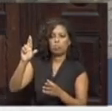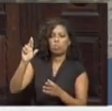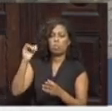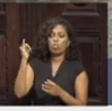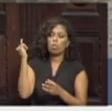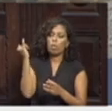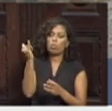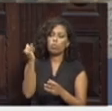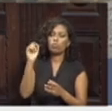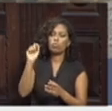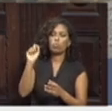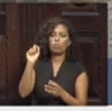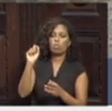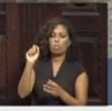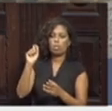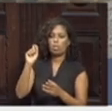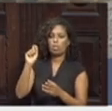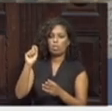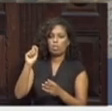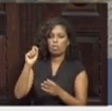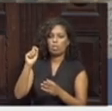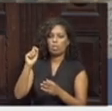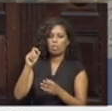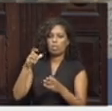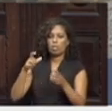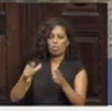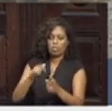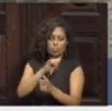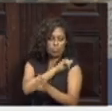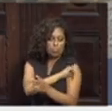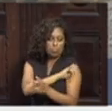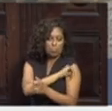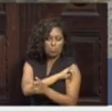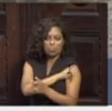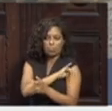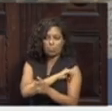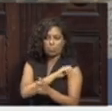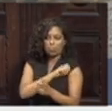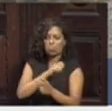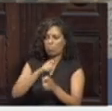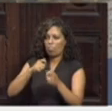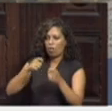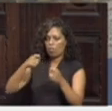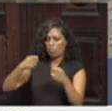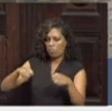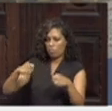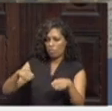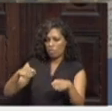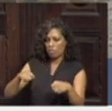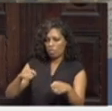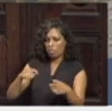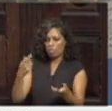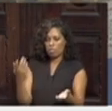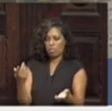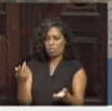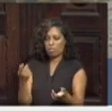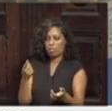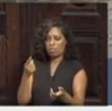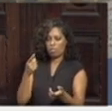a emenda constitucional da deputada Marta Rocha, que diz que a Polícia